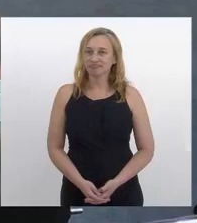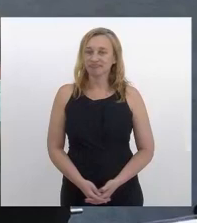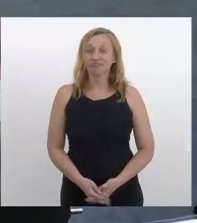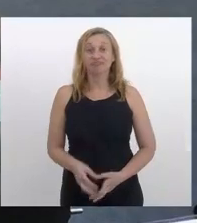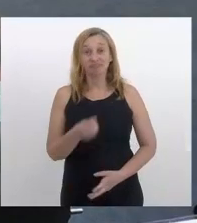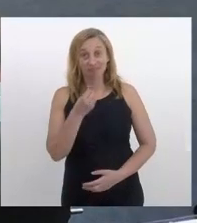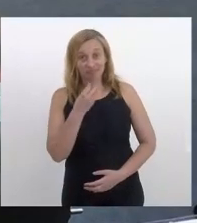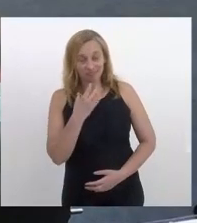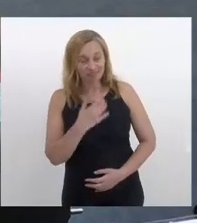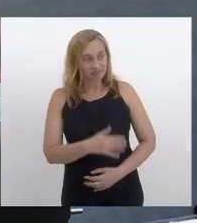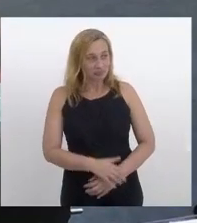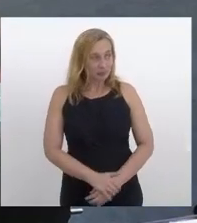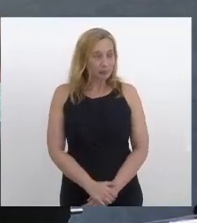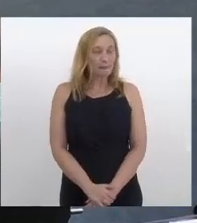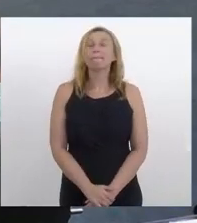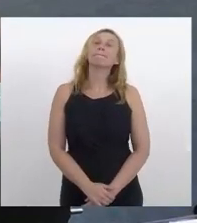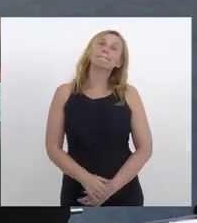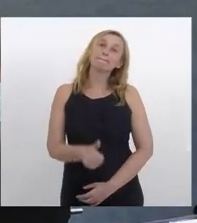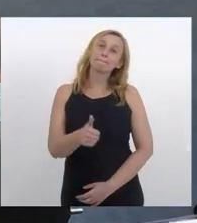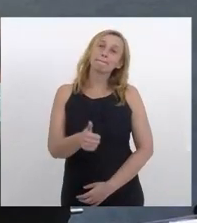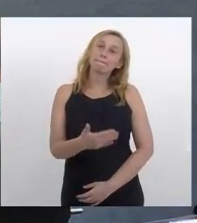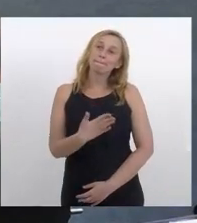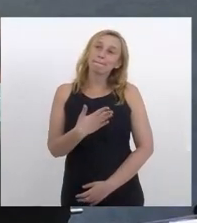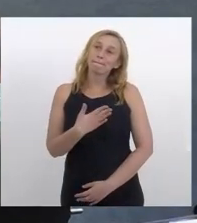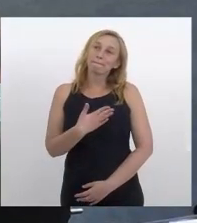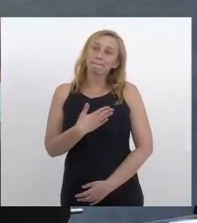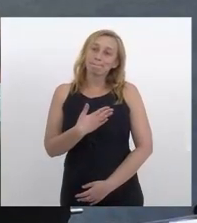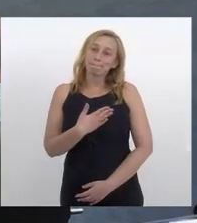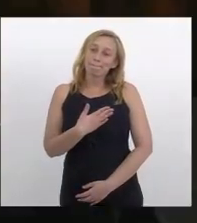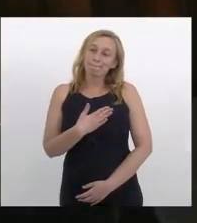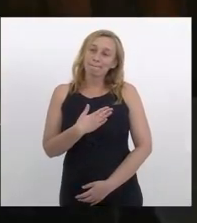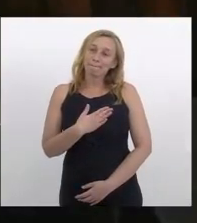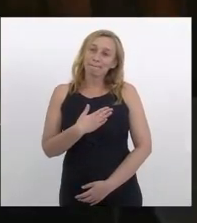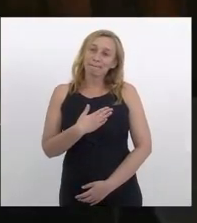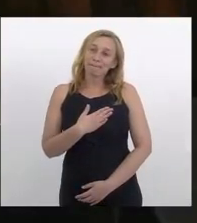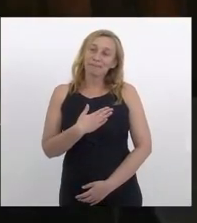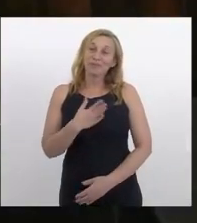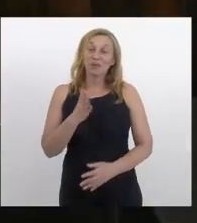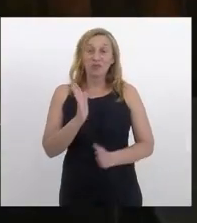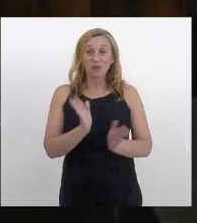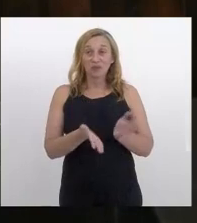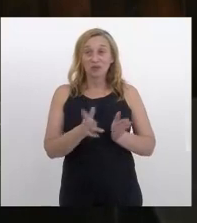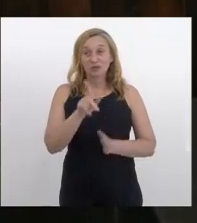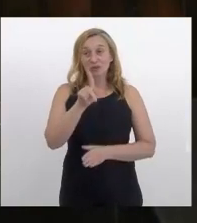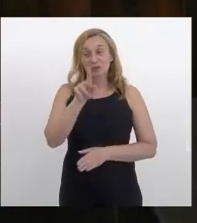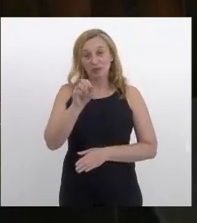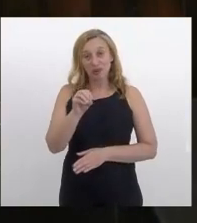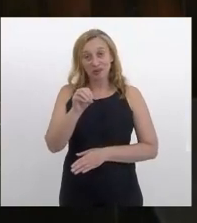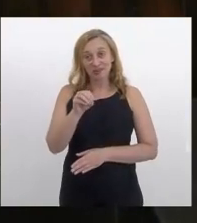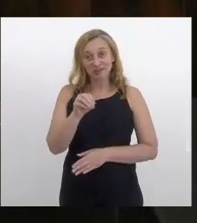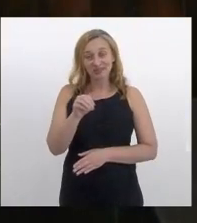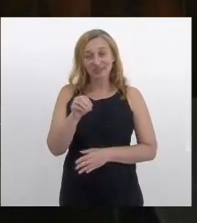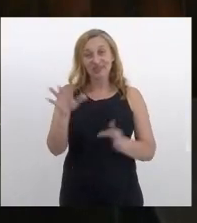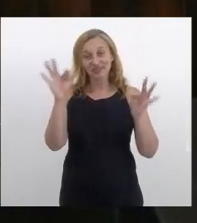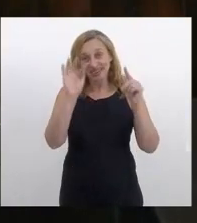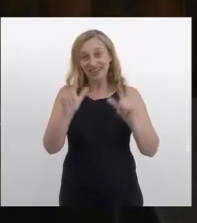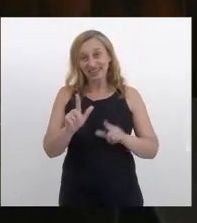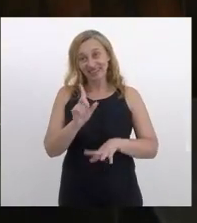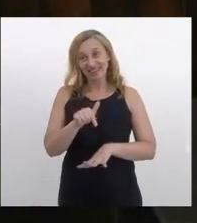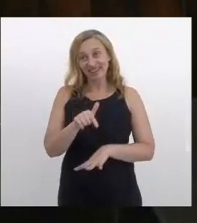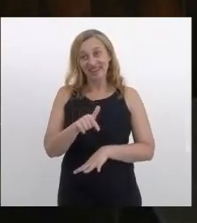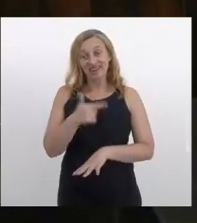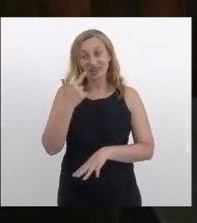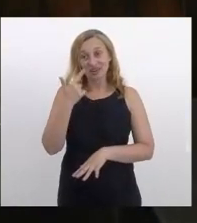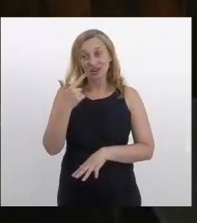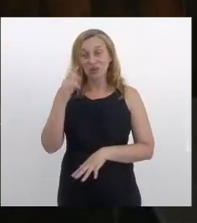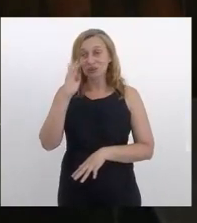Bem, em primeiro lugar, eu acho que hoje o Paulo Maltz está feliz, né? O sonho dele